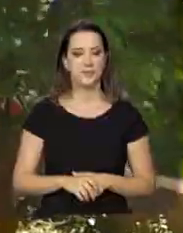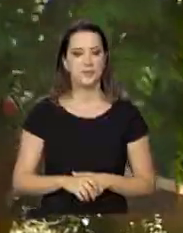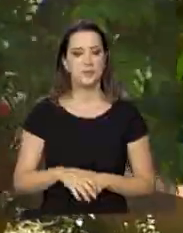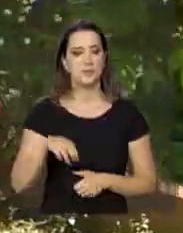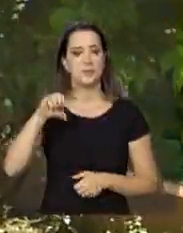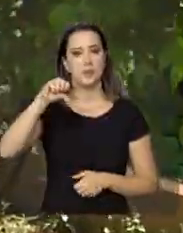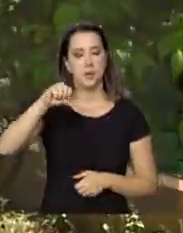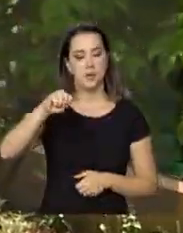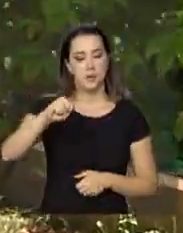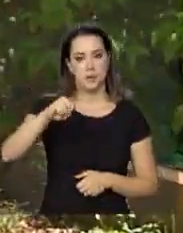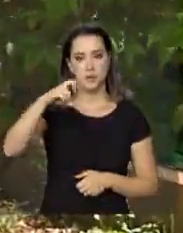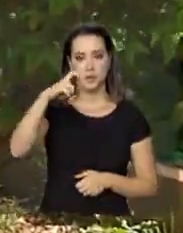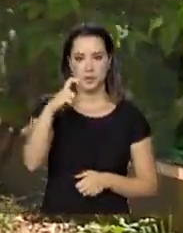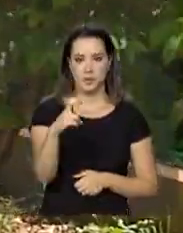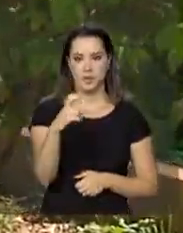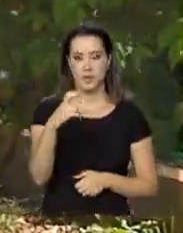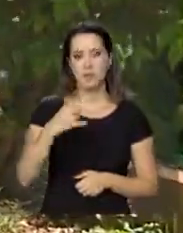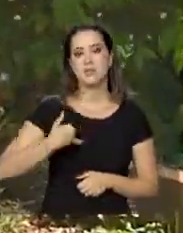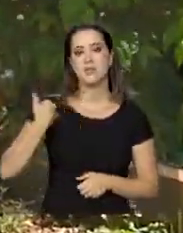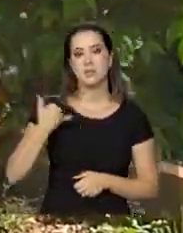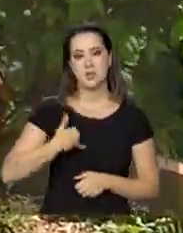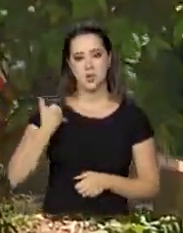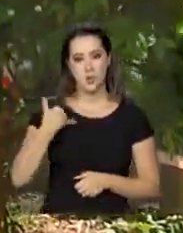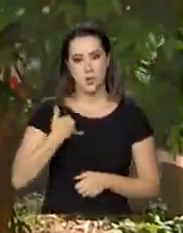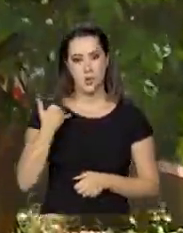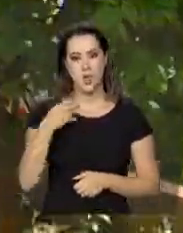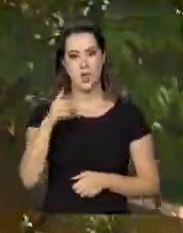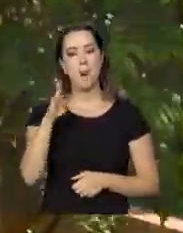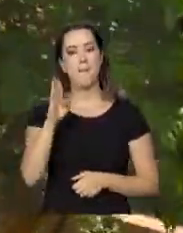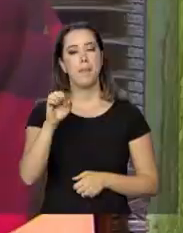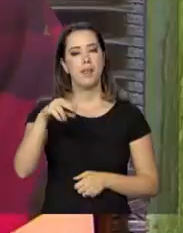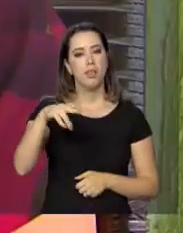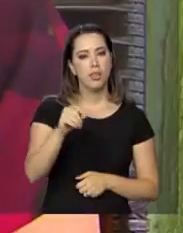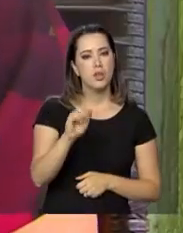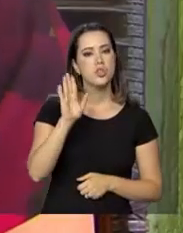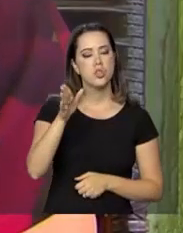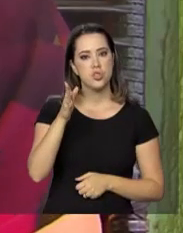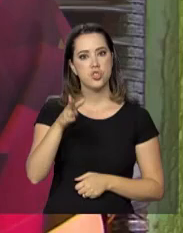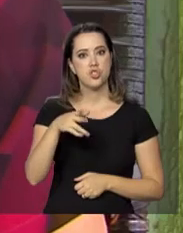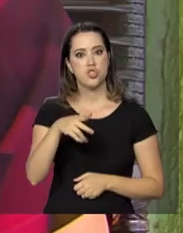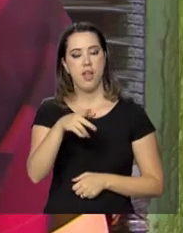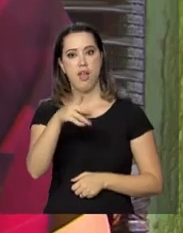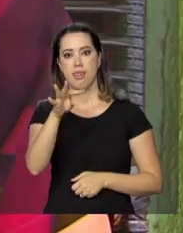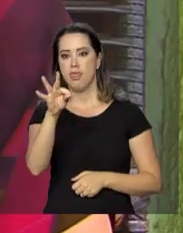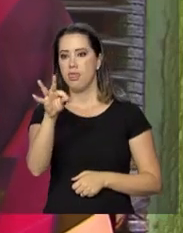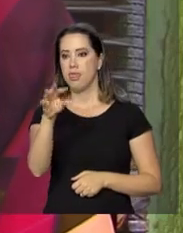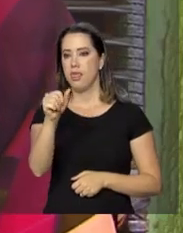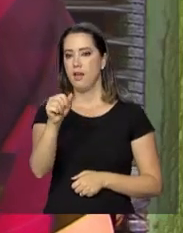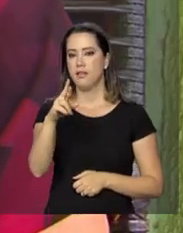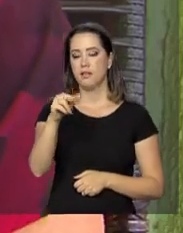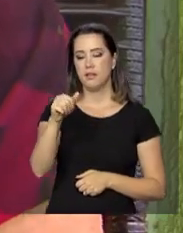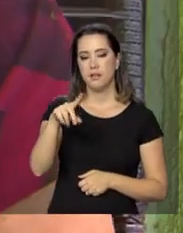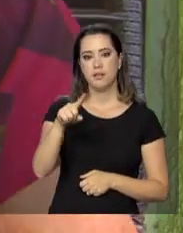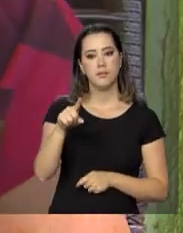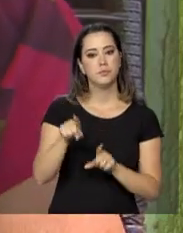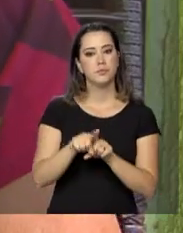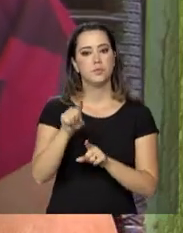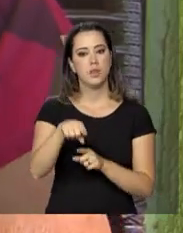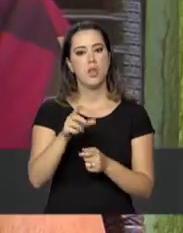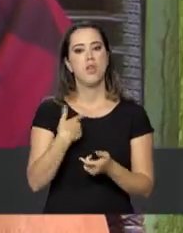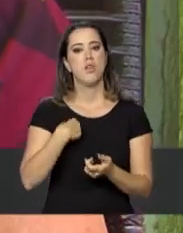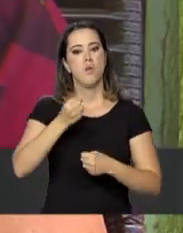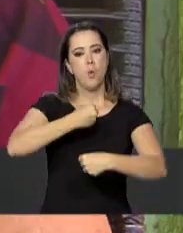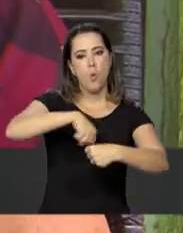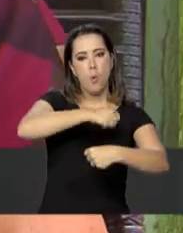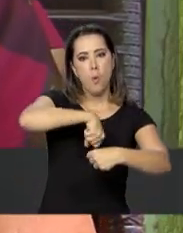Aos 85 anos, Dona Bena, que já é tataravó, não para. Cuido, faço comida, lavo roupa. E